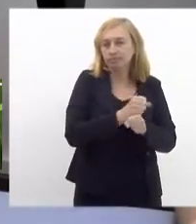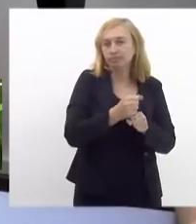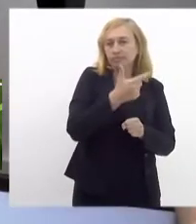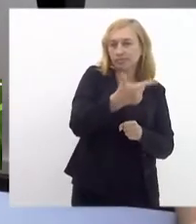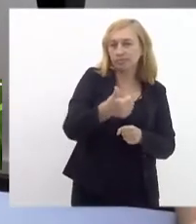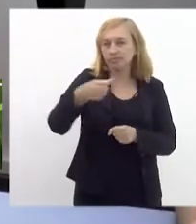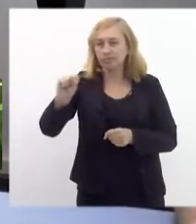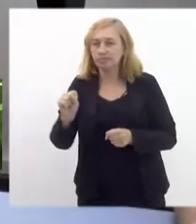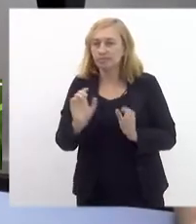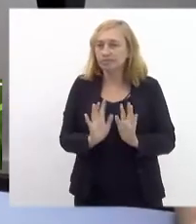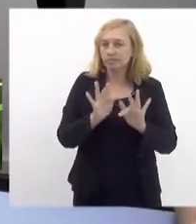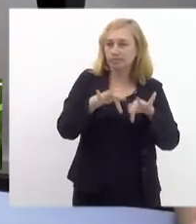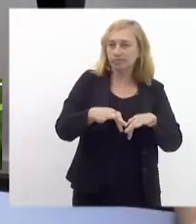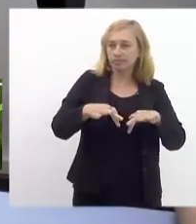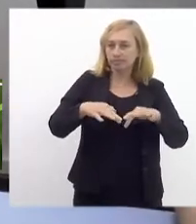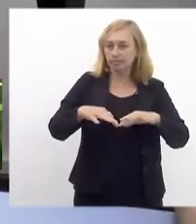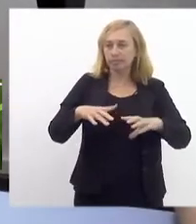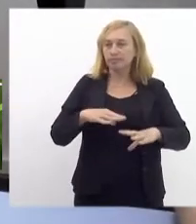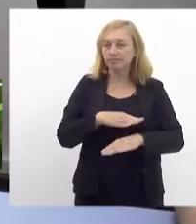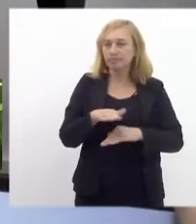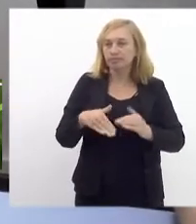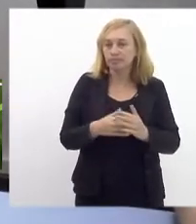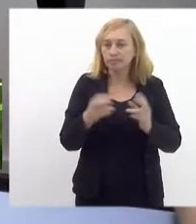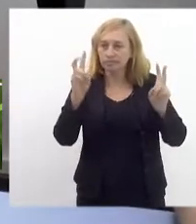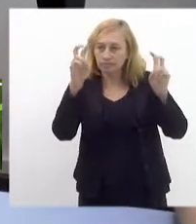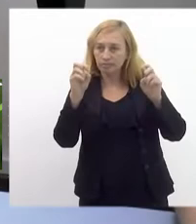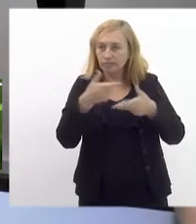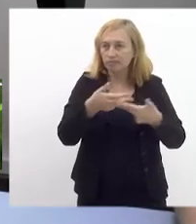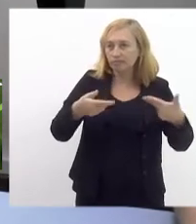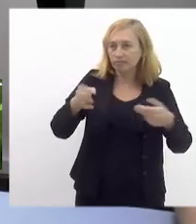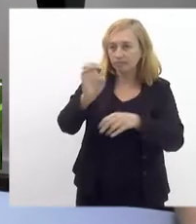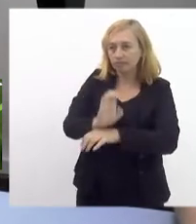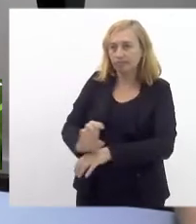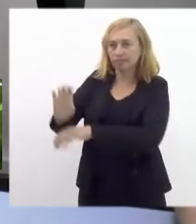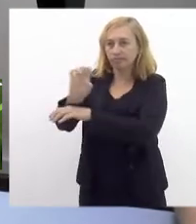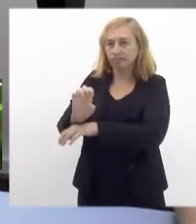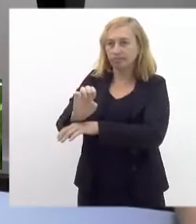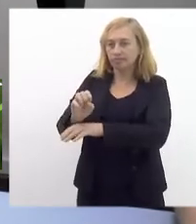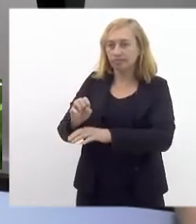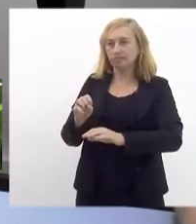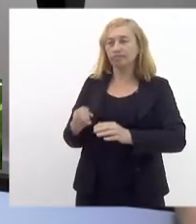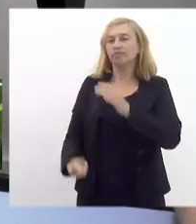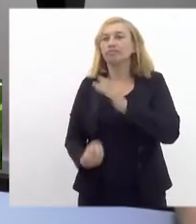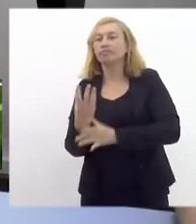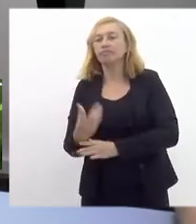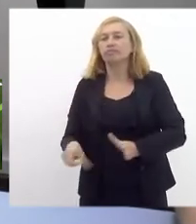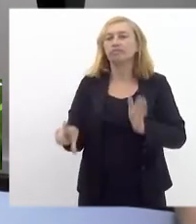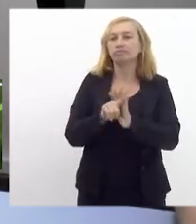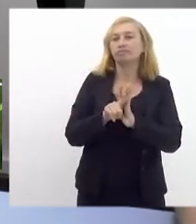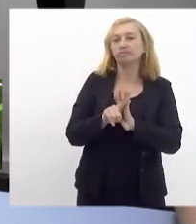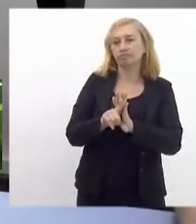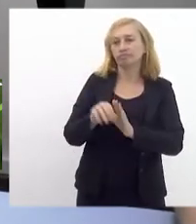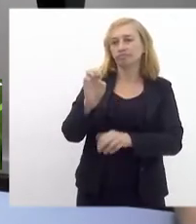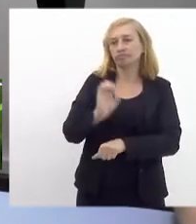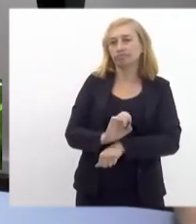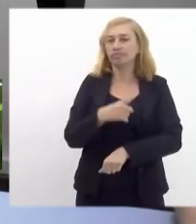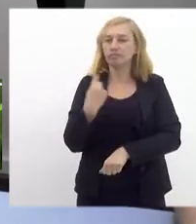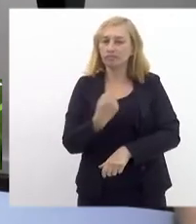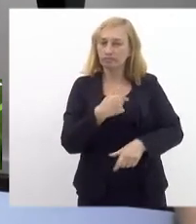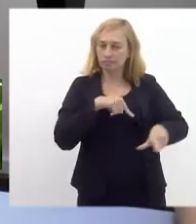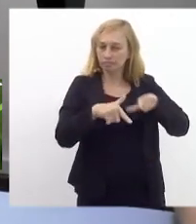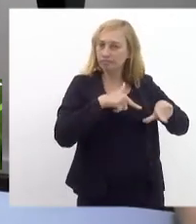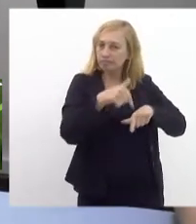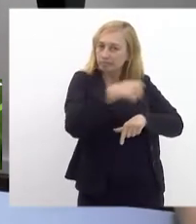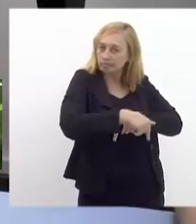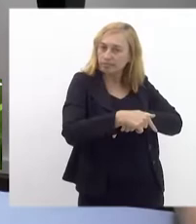maneira, fechar o arcabouço nacional. E muitos estados estão fazendo essa legislação estadual. E o nosso papel aqui no Rio de Janeiro é discutir